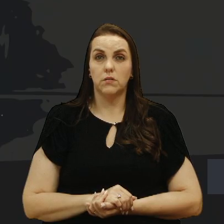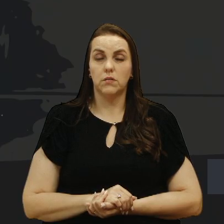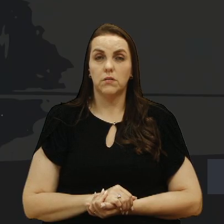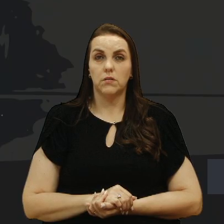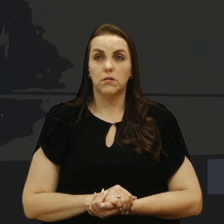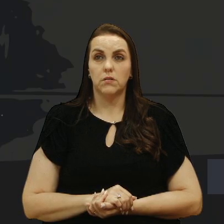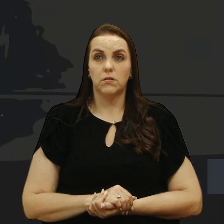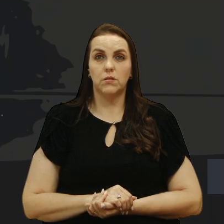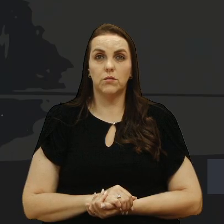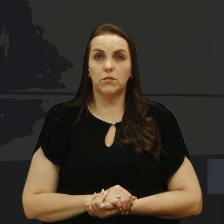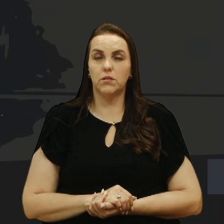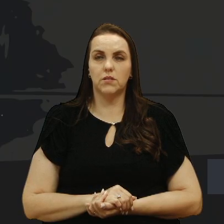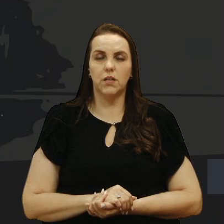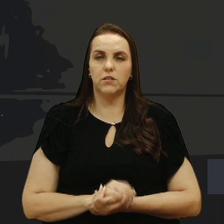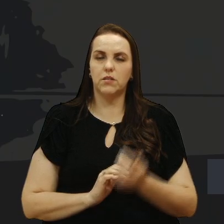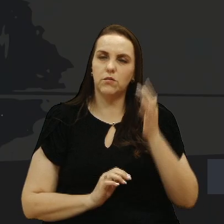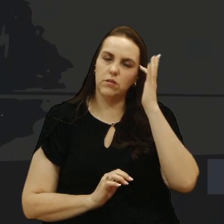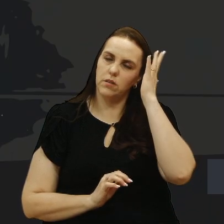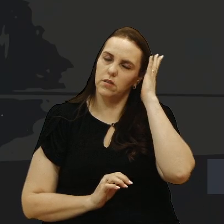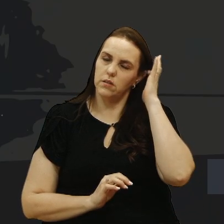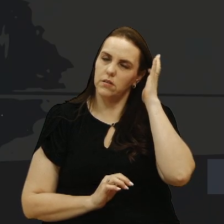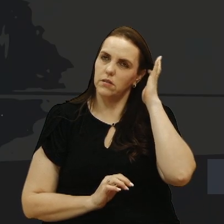todos